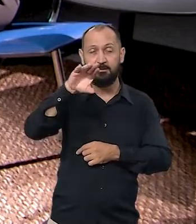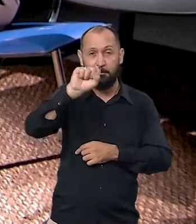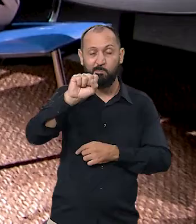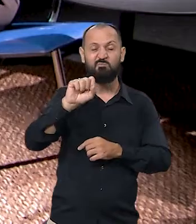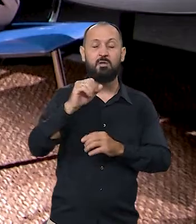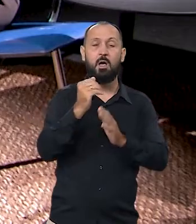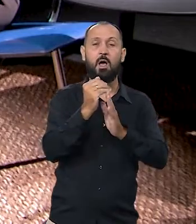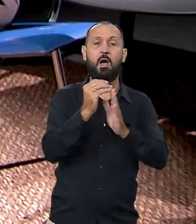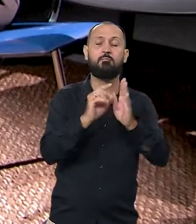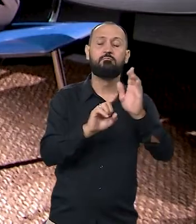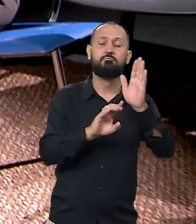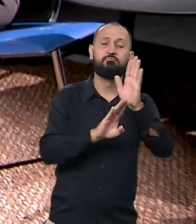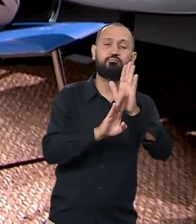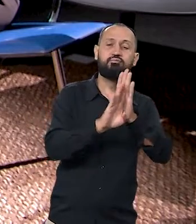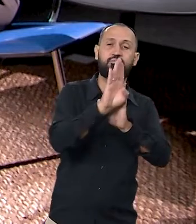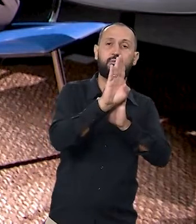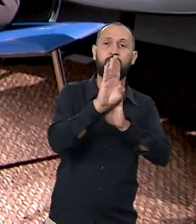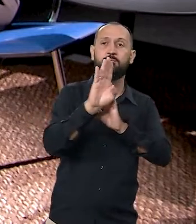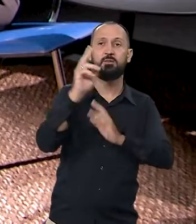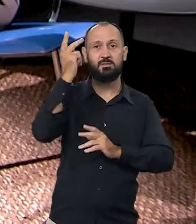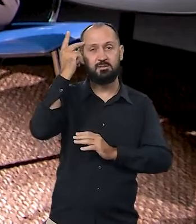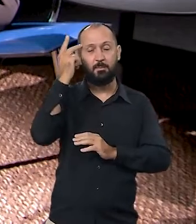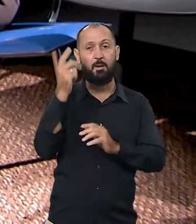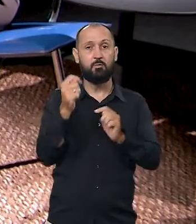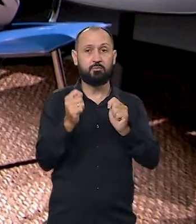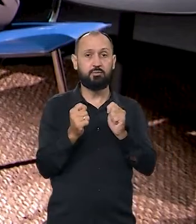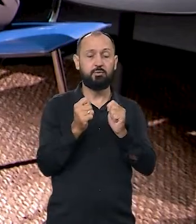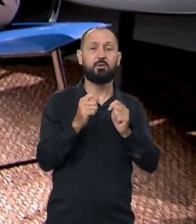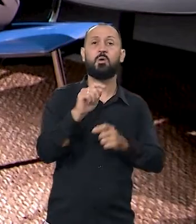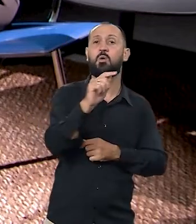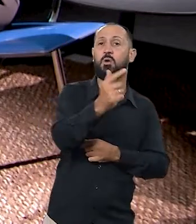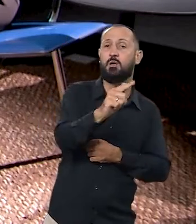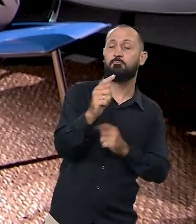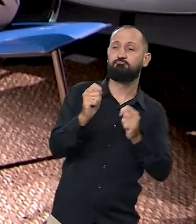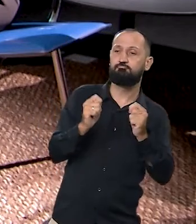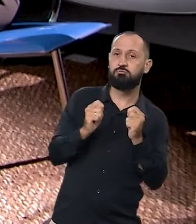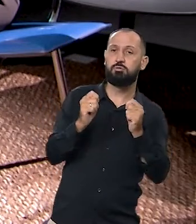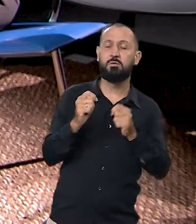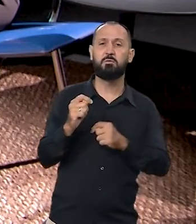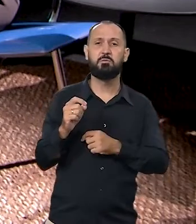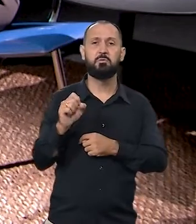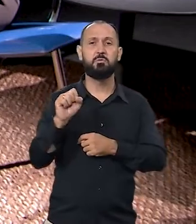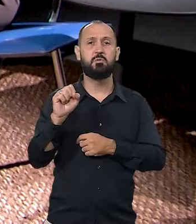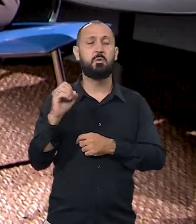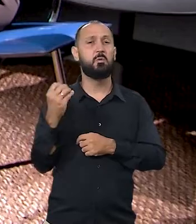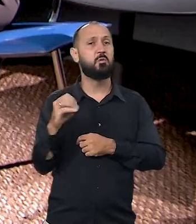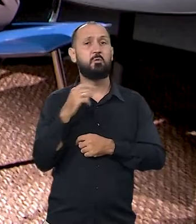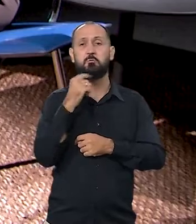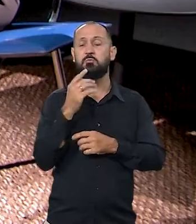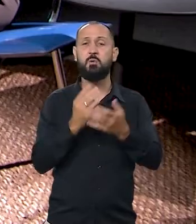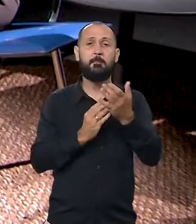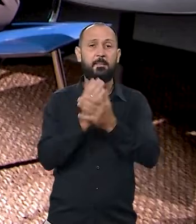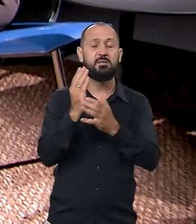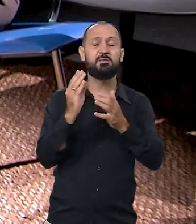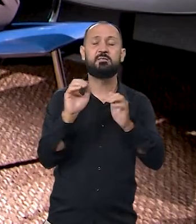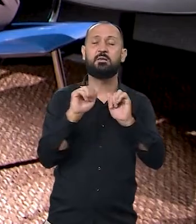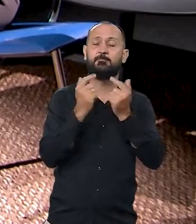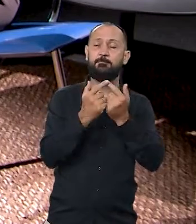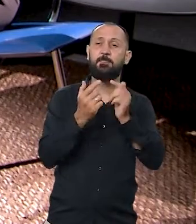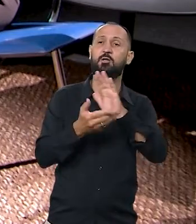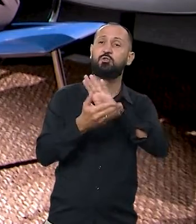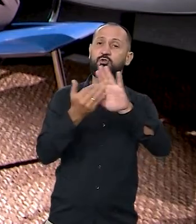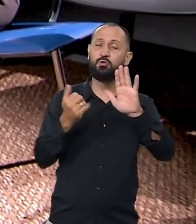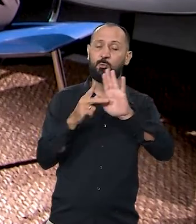aumentasse o ICMS. Na medida em que ele não aumentou, São Paulo recuou, Goiás recuou, Rio Grande do Sul não conseguiu passar pela Assembleia